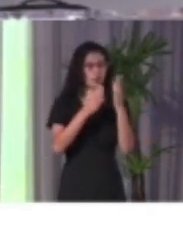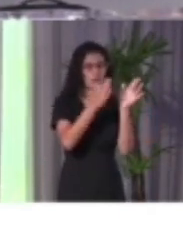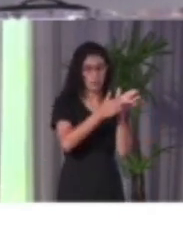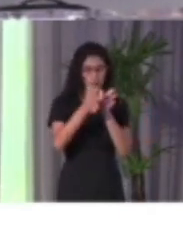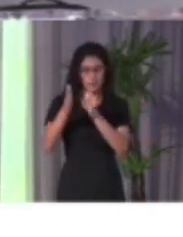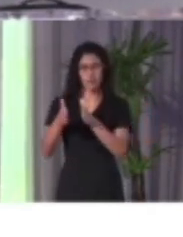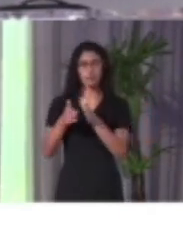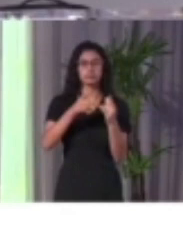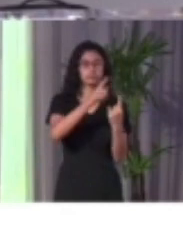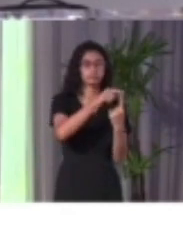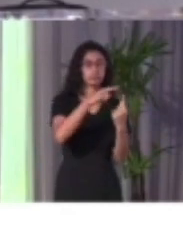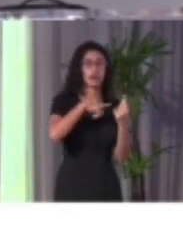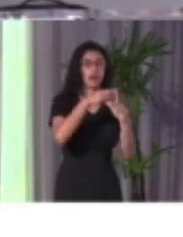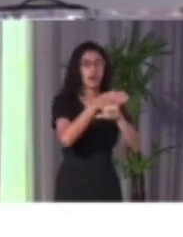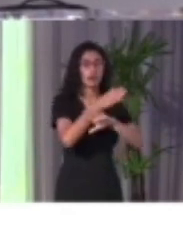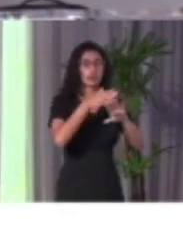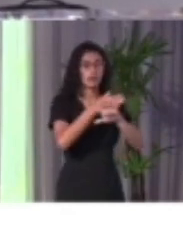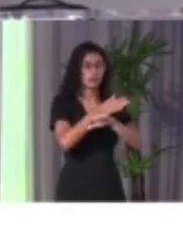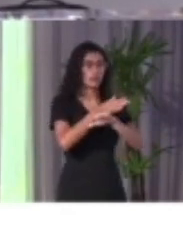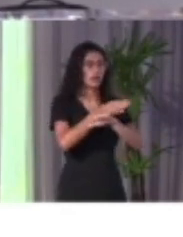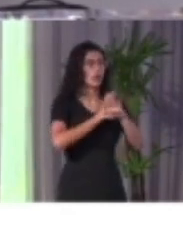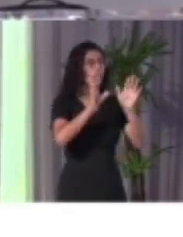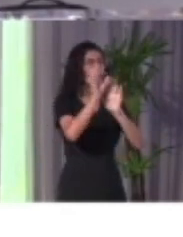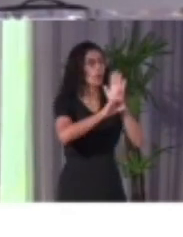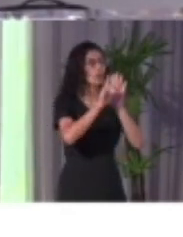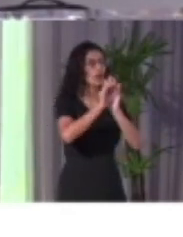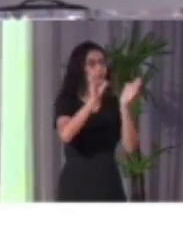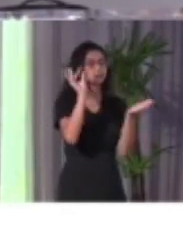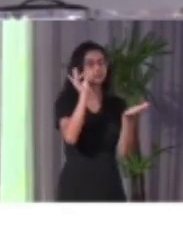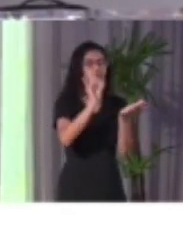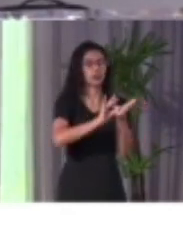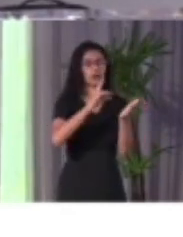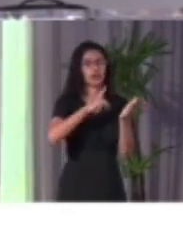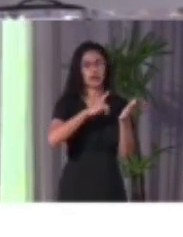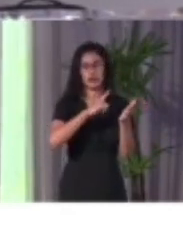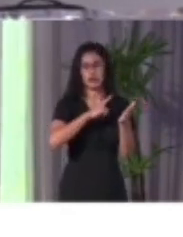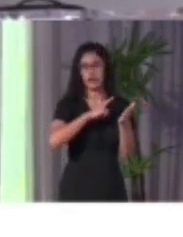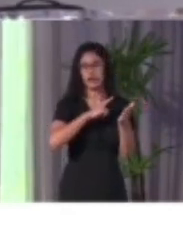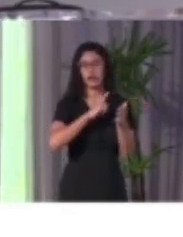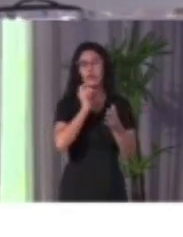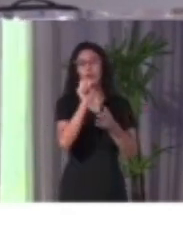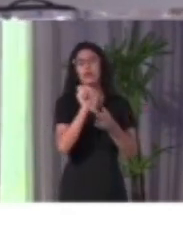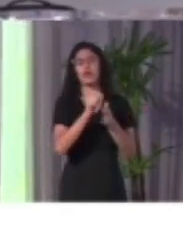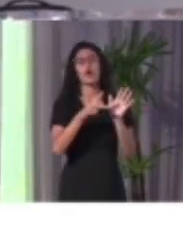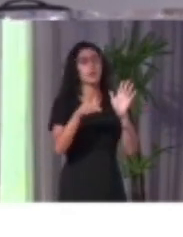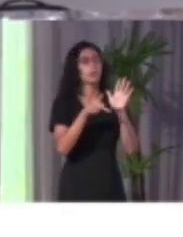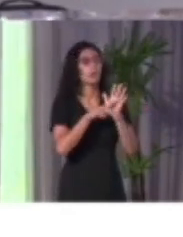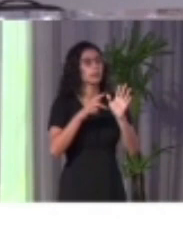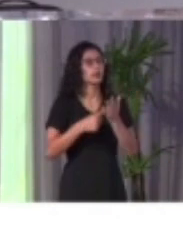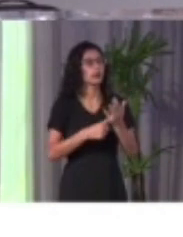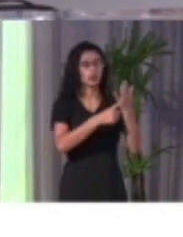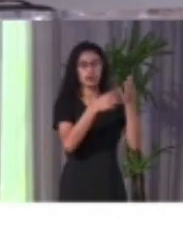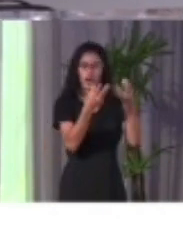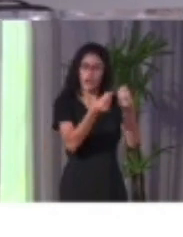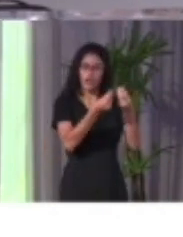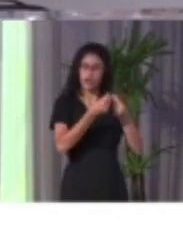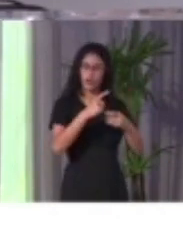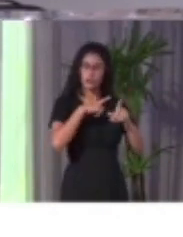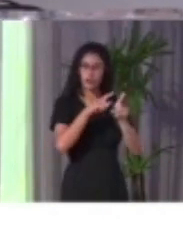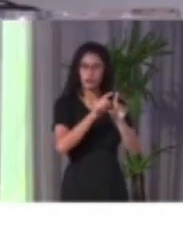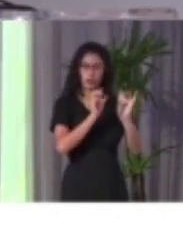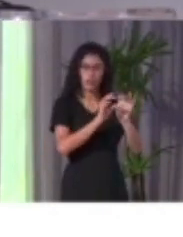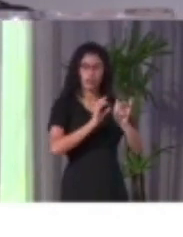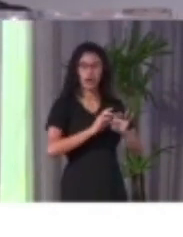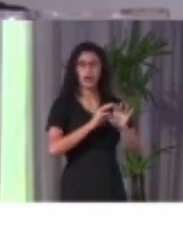etapas, eu acessei os dados oficiais da Conitec, aqueles que o próprio tecnologista recebe. Então,